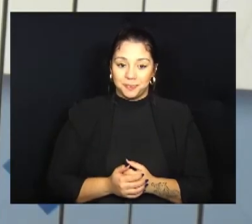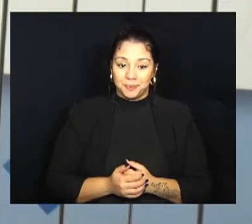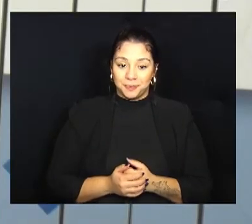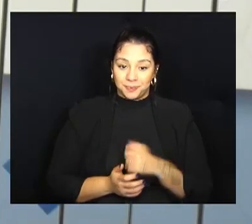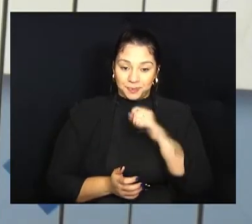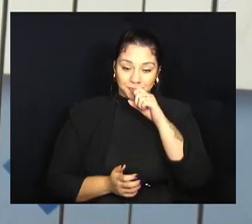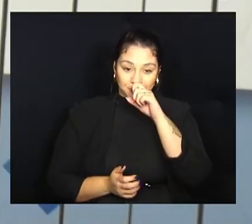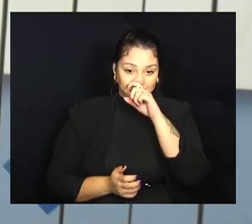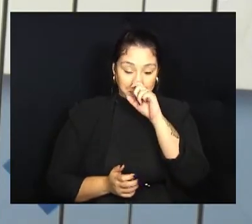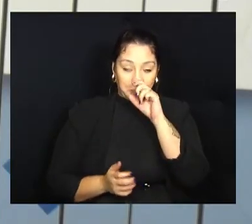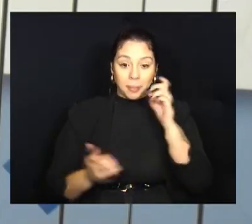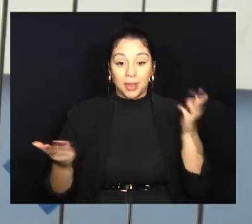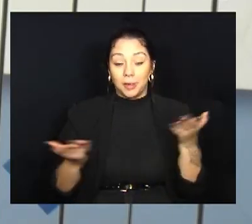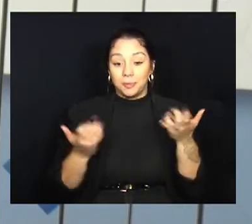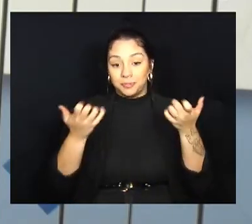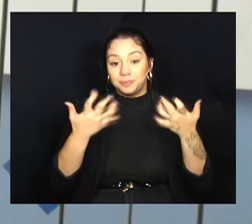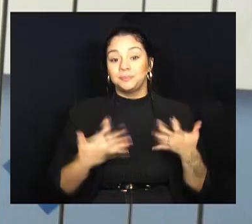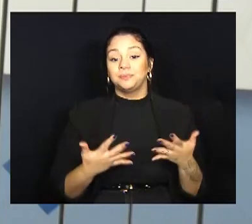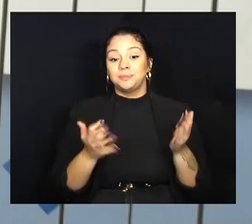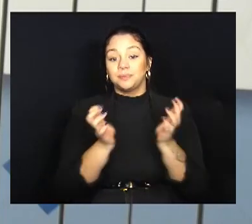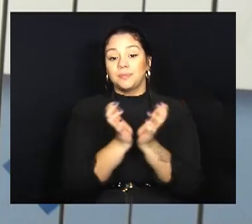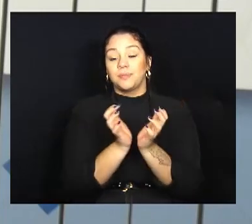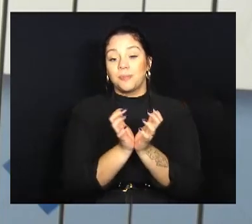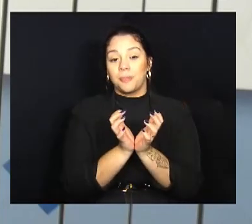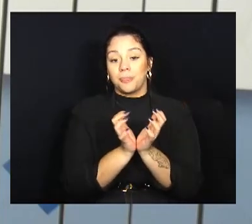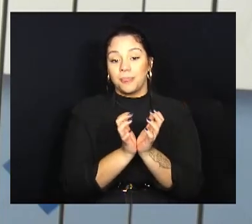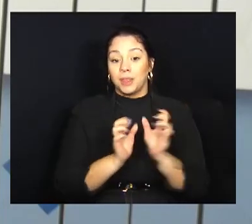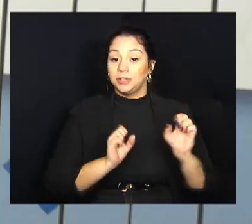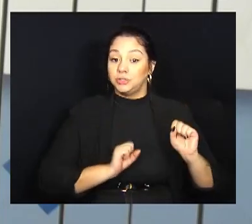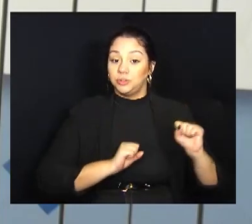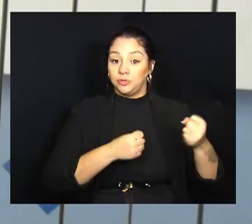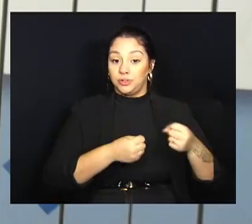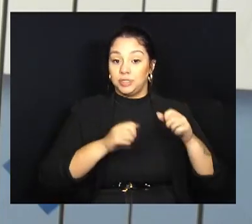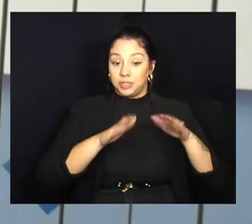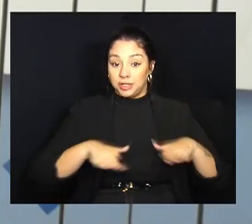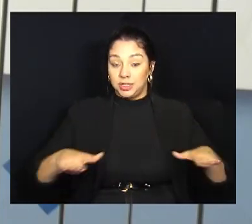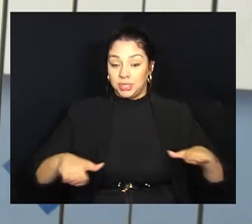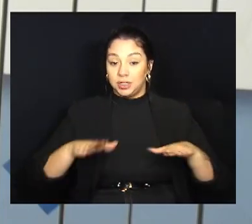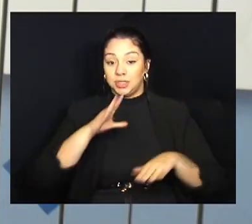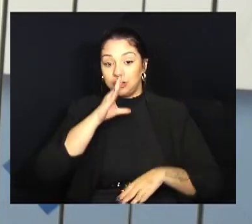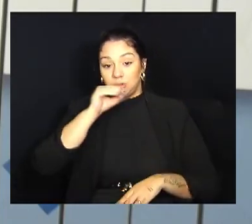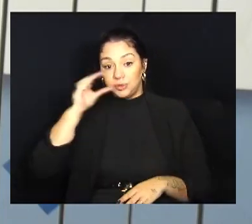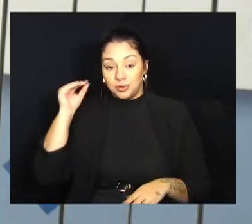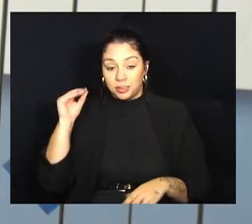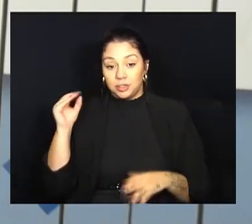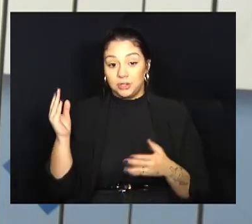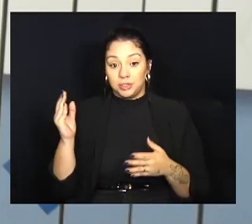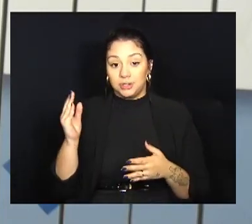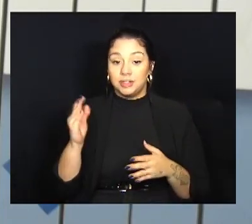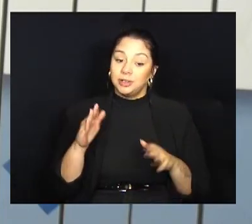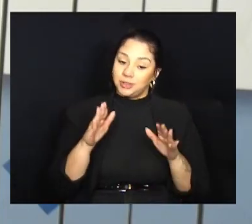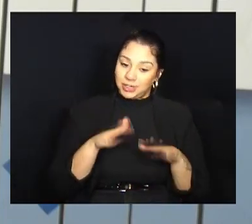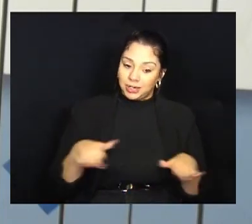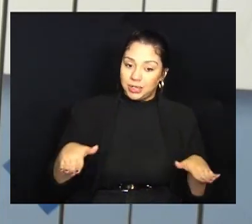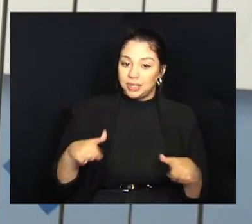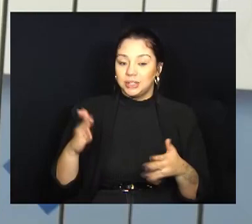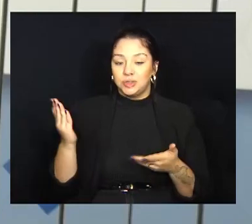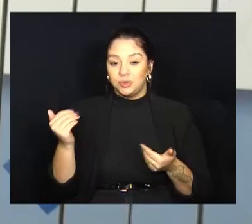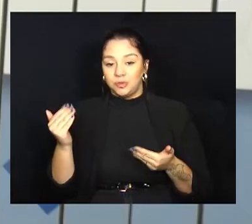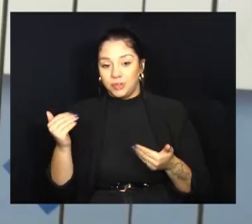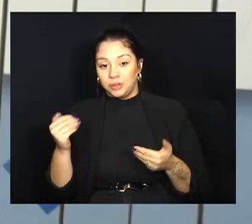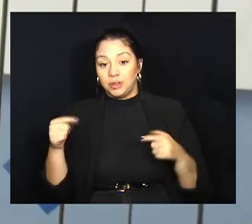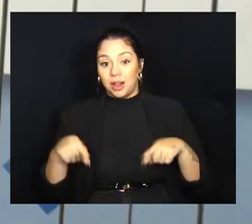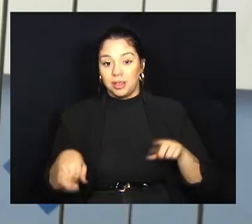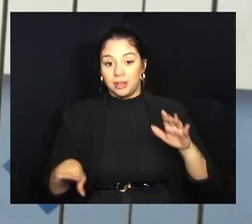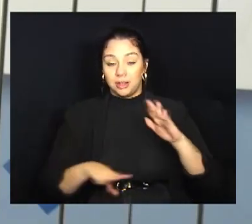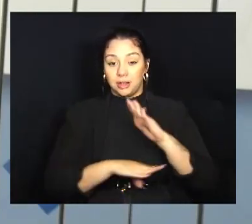E agora é a vez de falar da Comissão de Defesa da Criança, do Adolescente e Juventude, da Criança, Adolescente e Juventude aqui da Câmara,